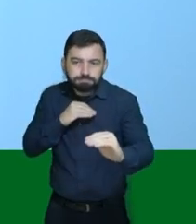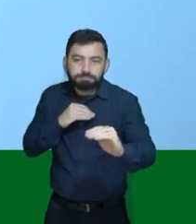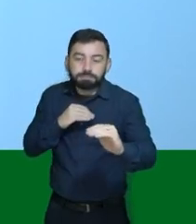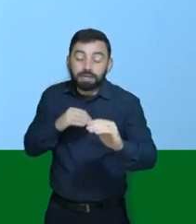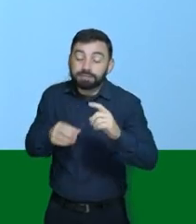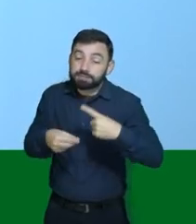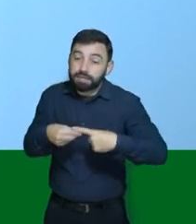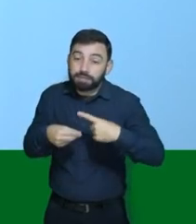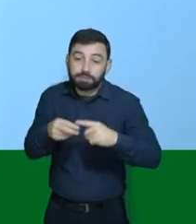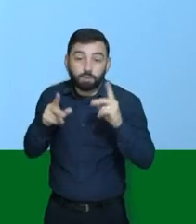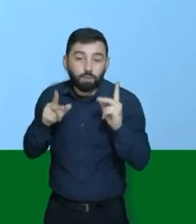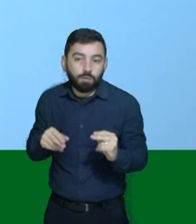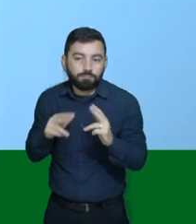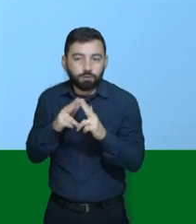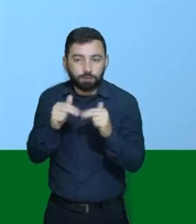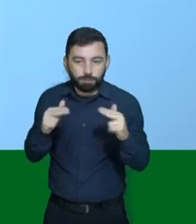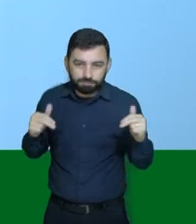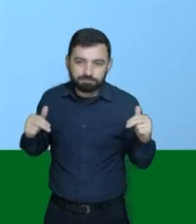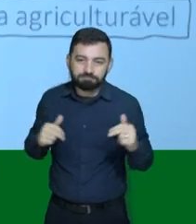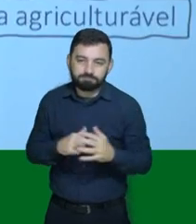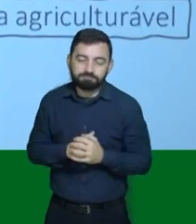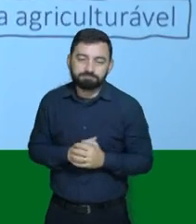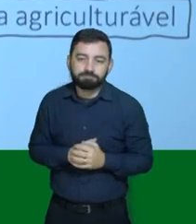de cidades como Florianópolis. Tá?